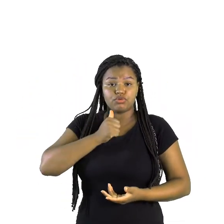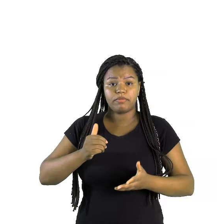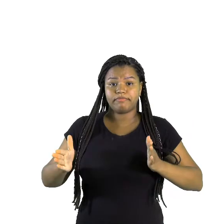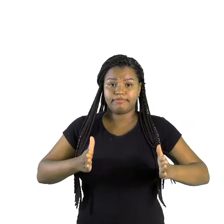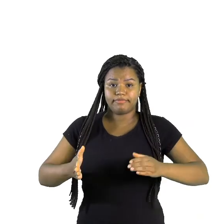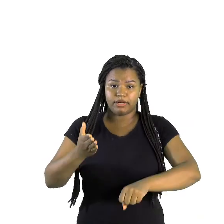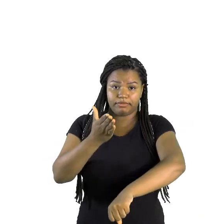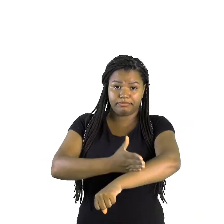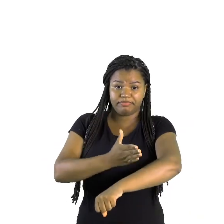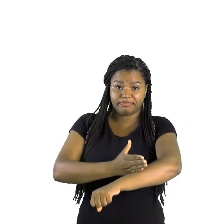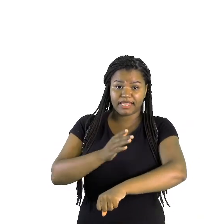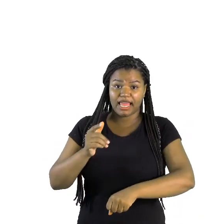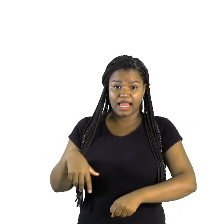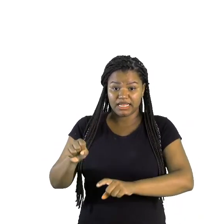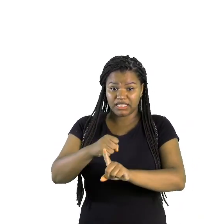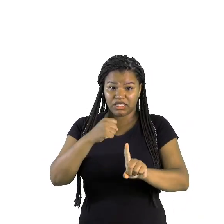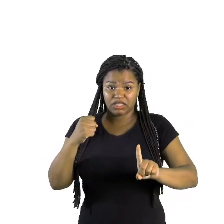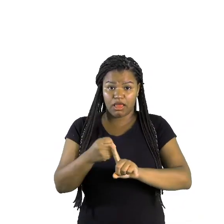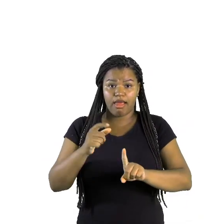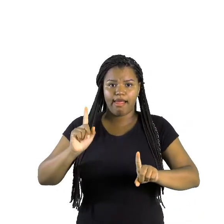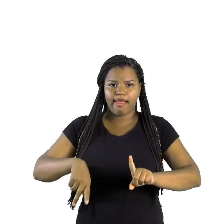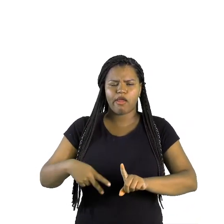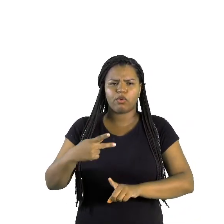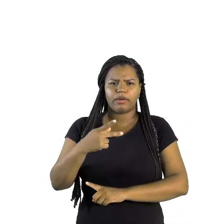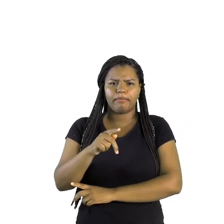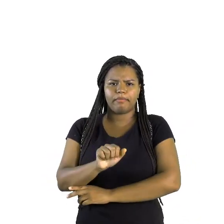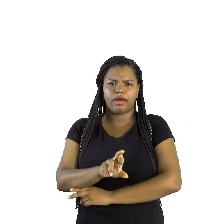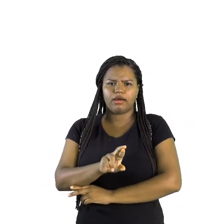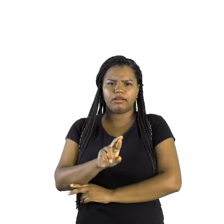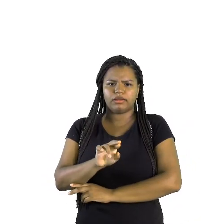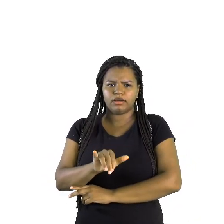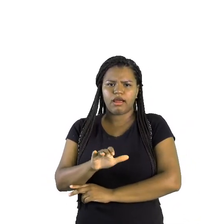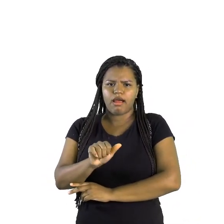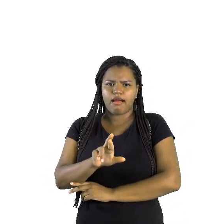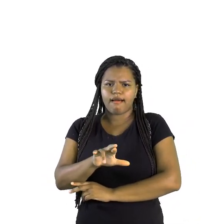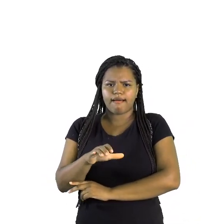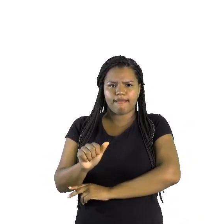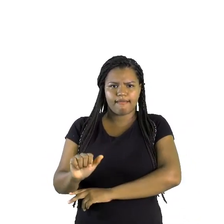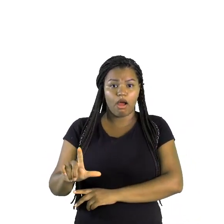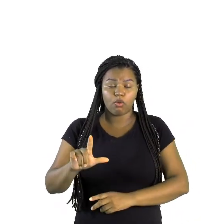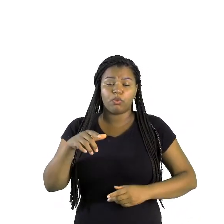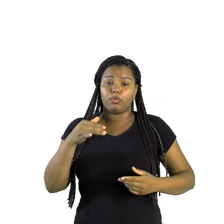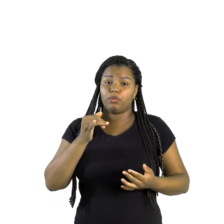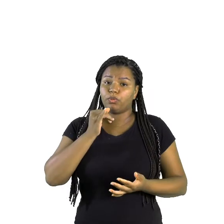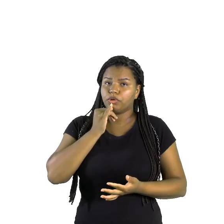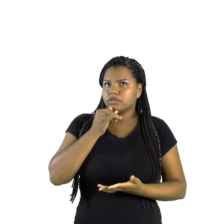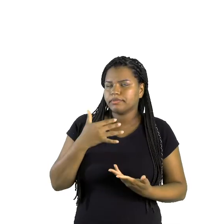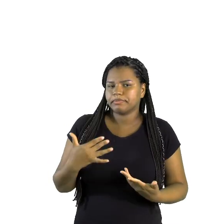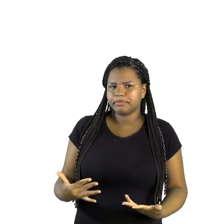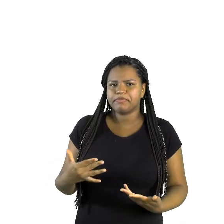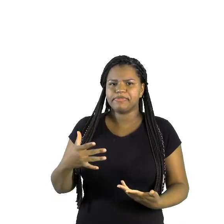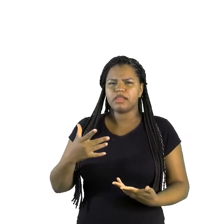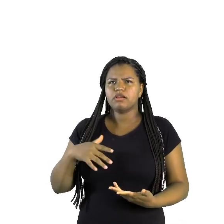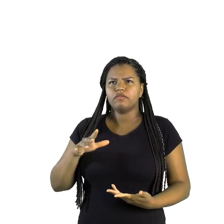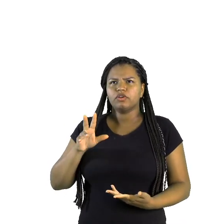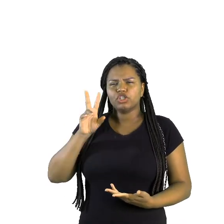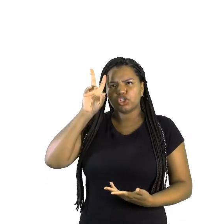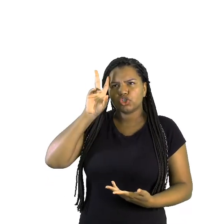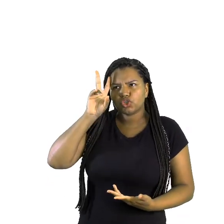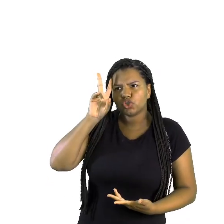era uma sociedade patriarcal, ou seja, quando a gente pega lá a história